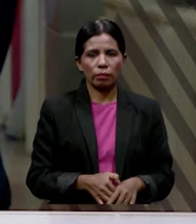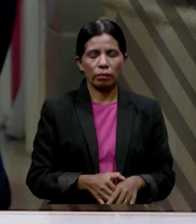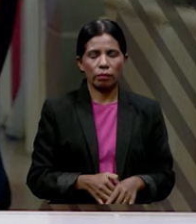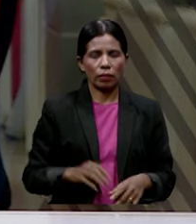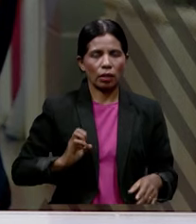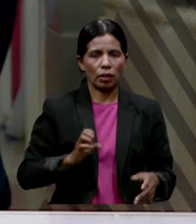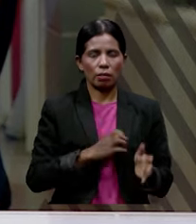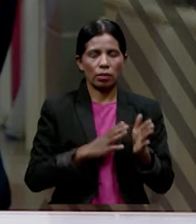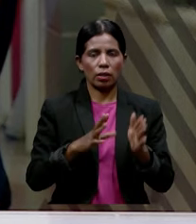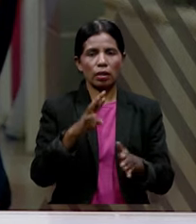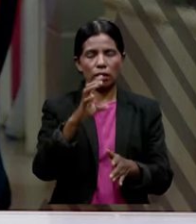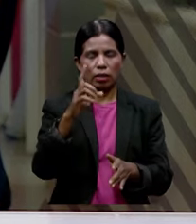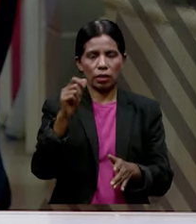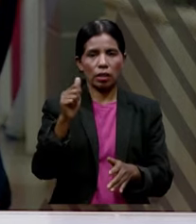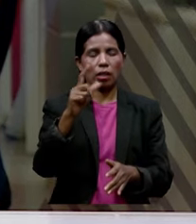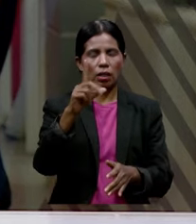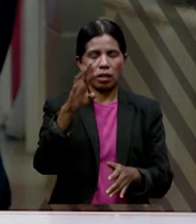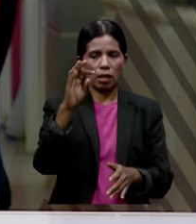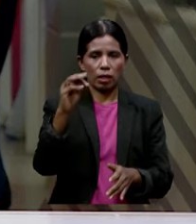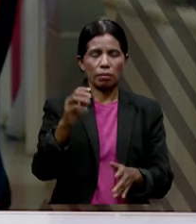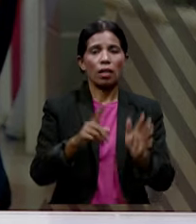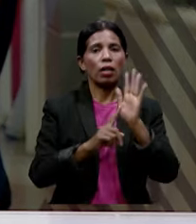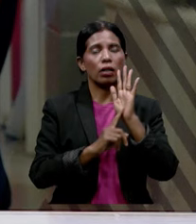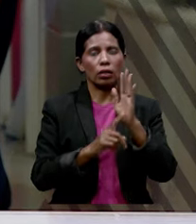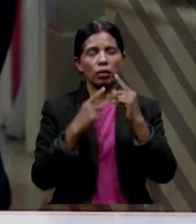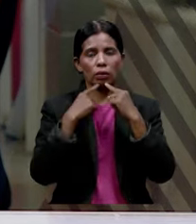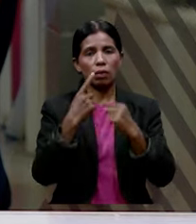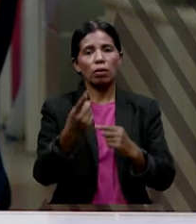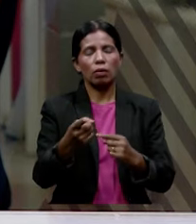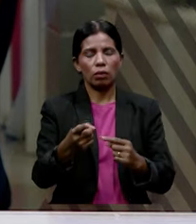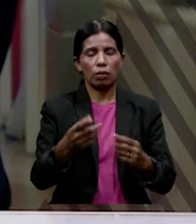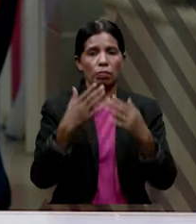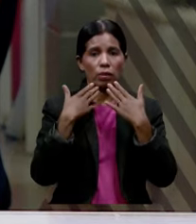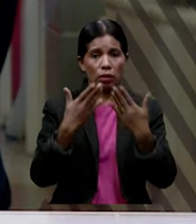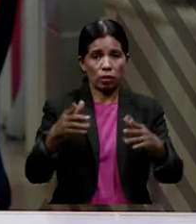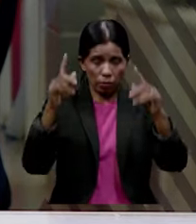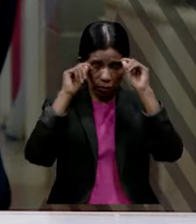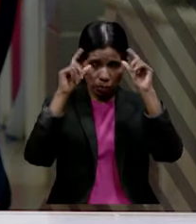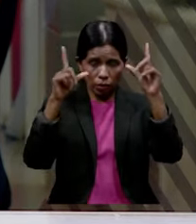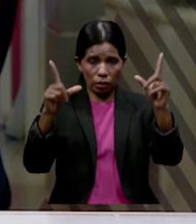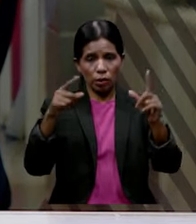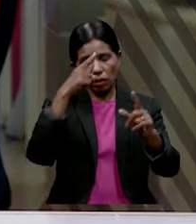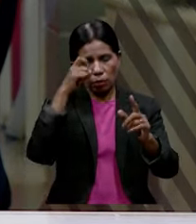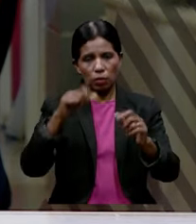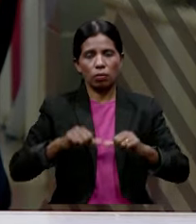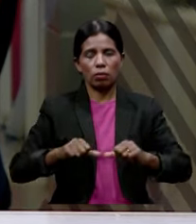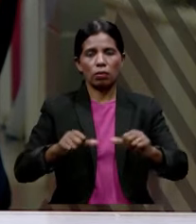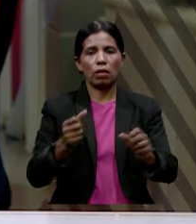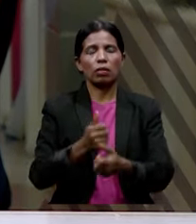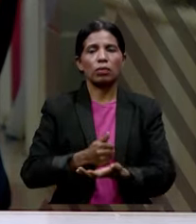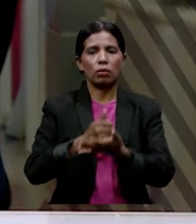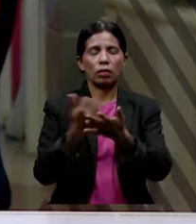Embaixador Repúblika Demokrátika Árabe Saharawi, hato'o agradesimentu ba Estadu Timor-Leste, tanba kontinua apoia sira na luta